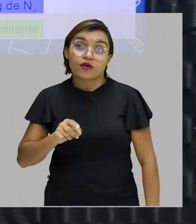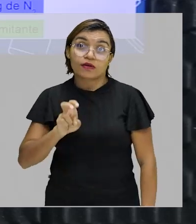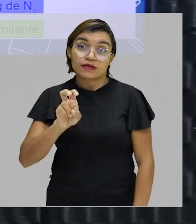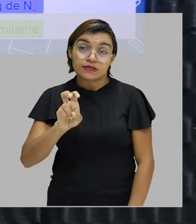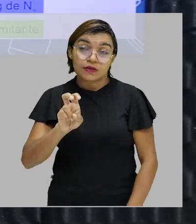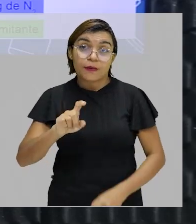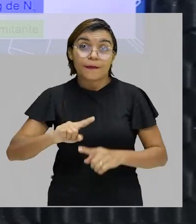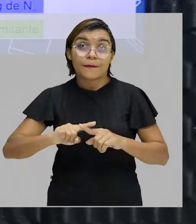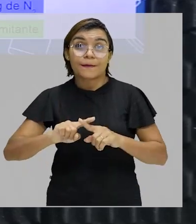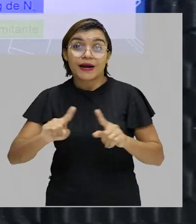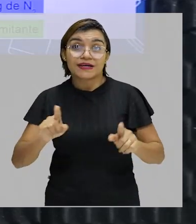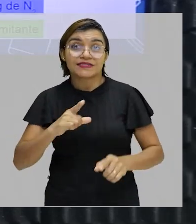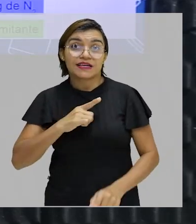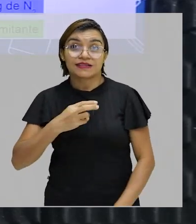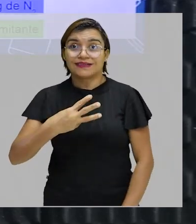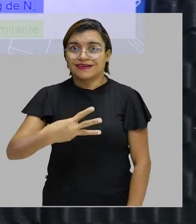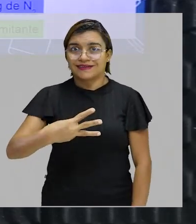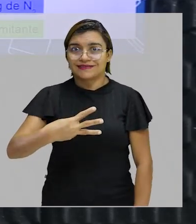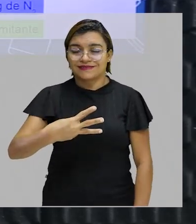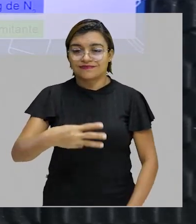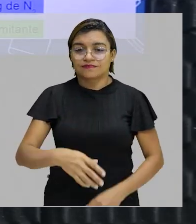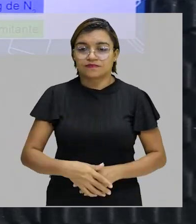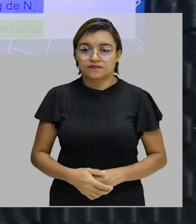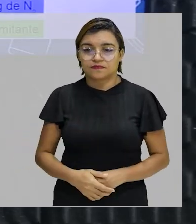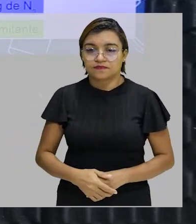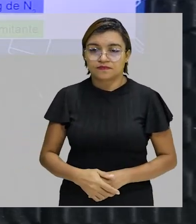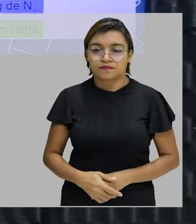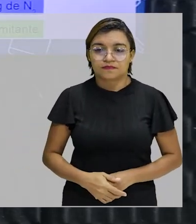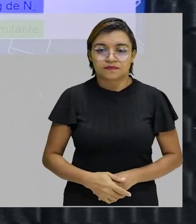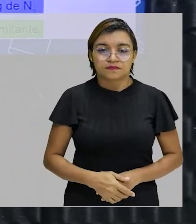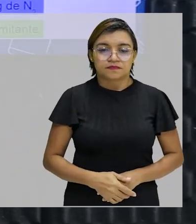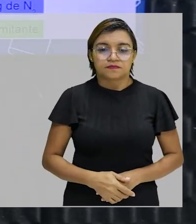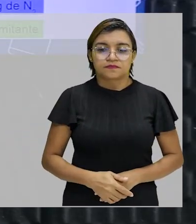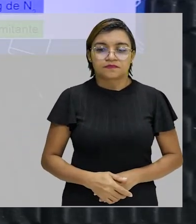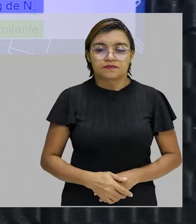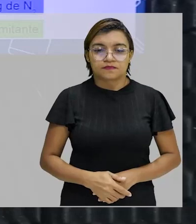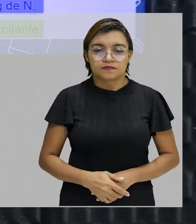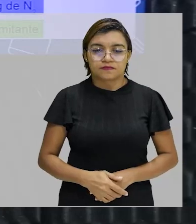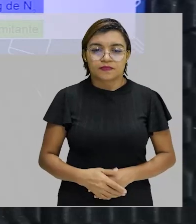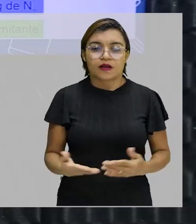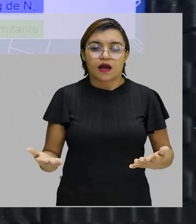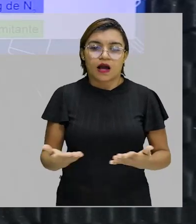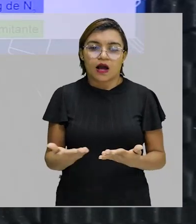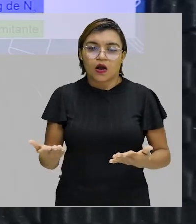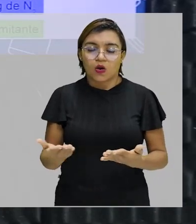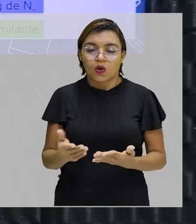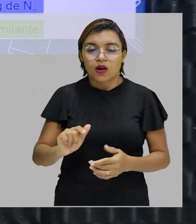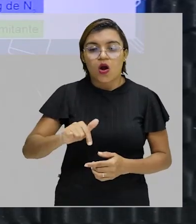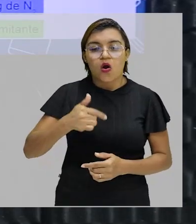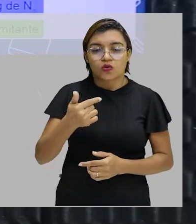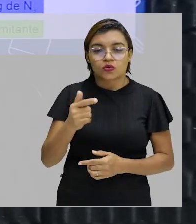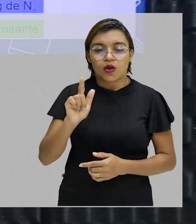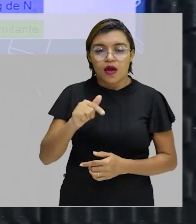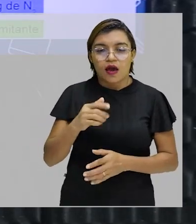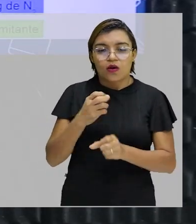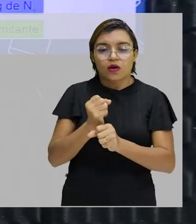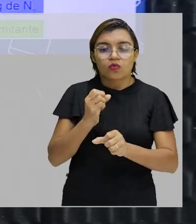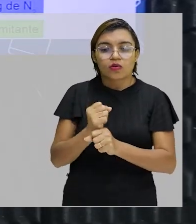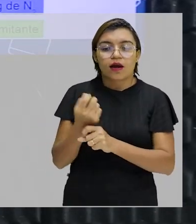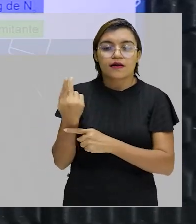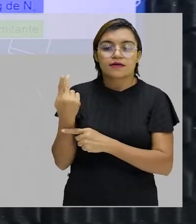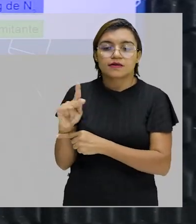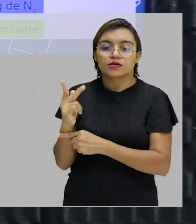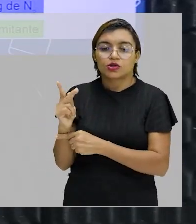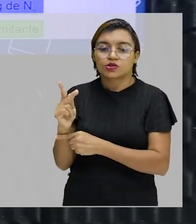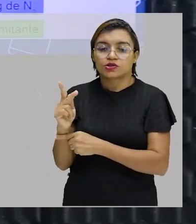3. Agora, eu vou fazer o cálculo utilizando os valores do hidrogênio, certo? Então,